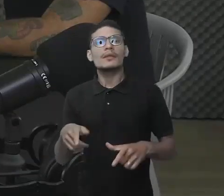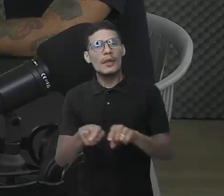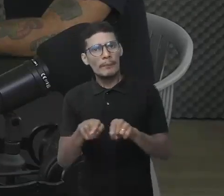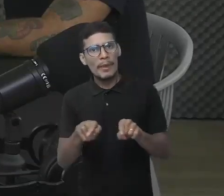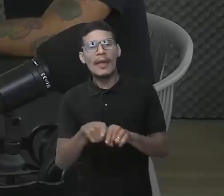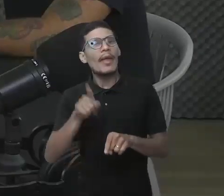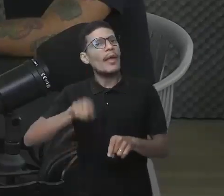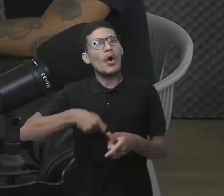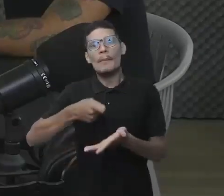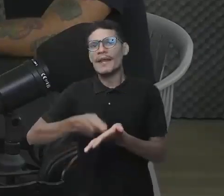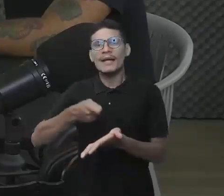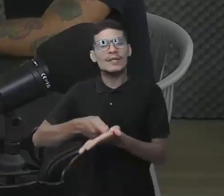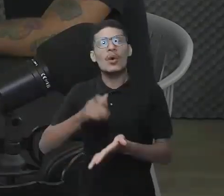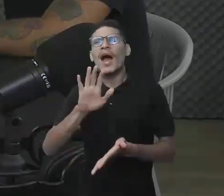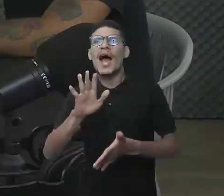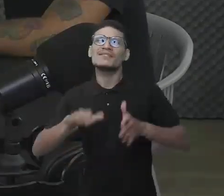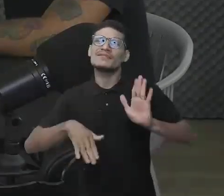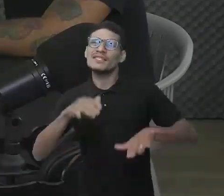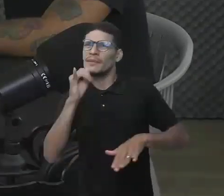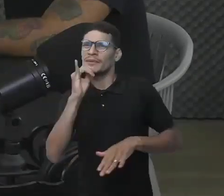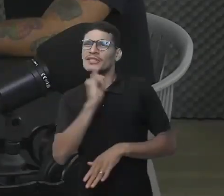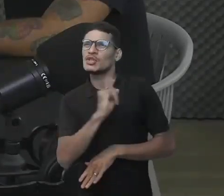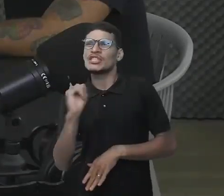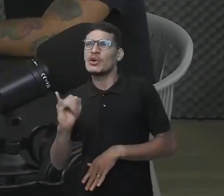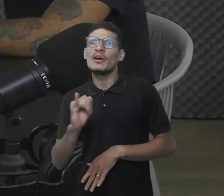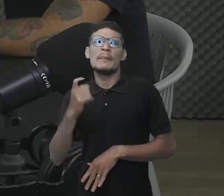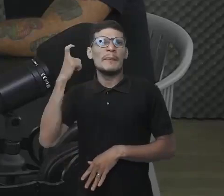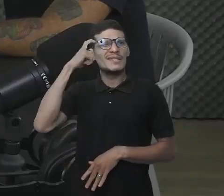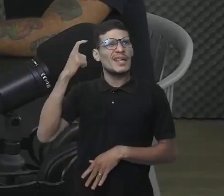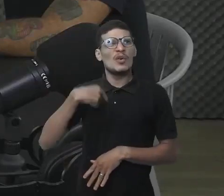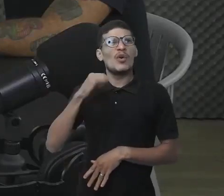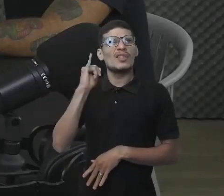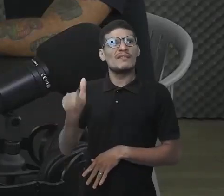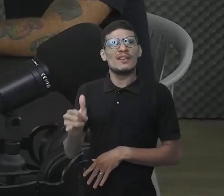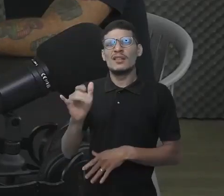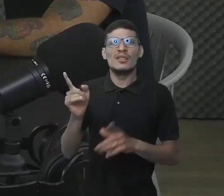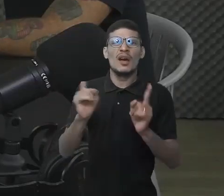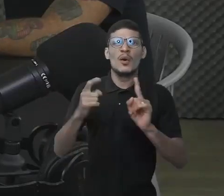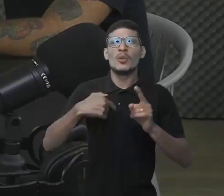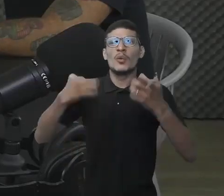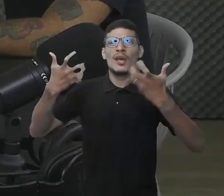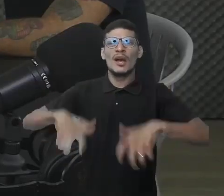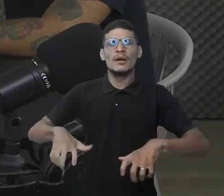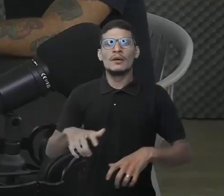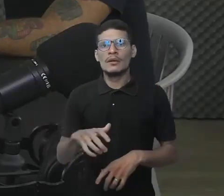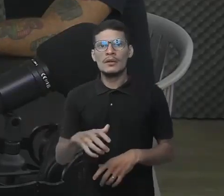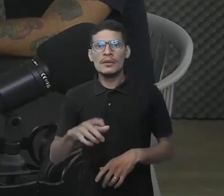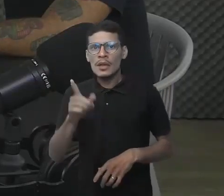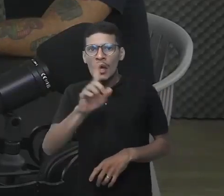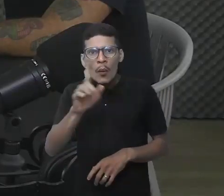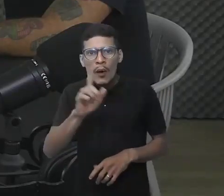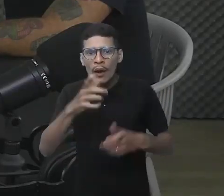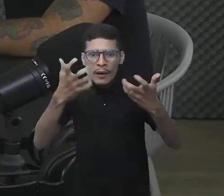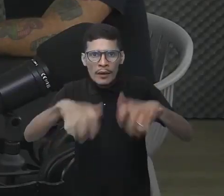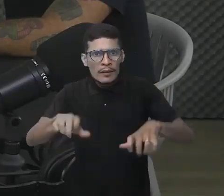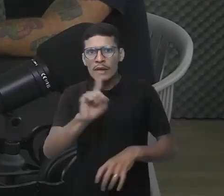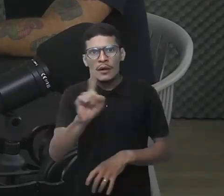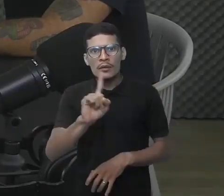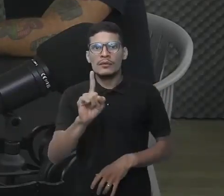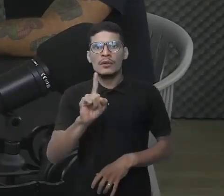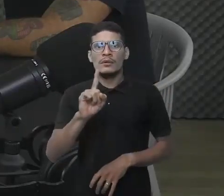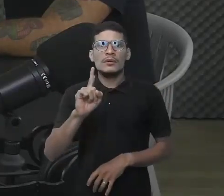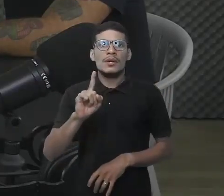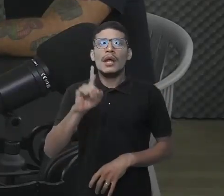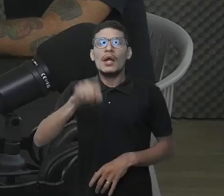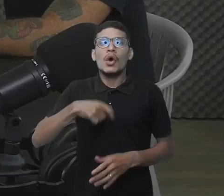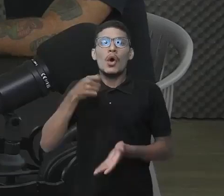as instituições pensam assim: eu não vou notificar, eu não quero notificar, então não tem querer, né. Então essa é uma coisa que a